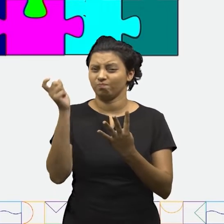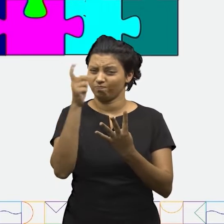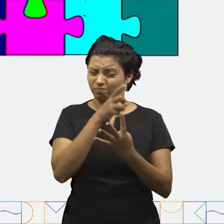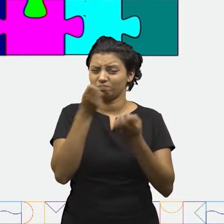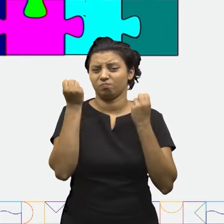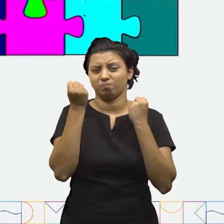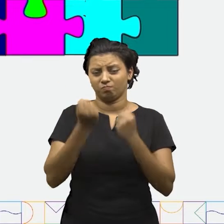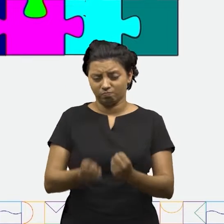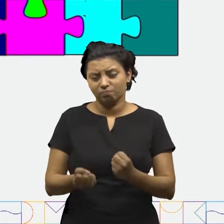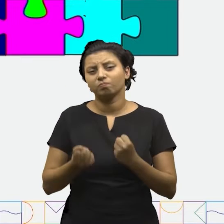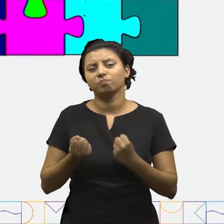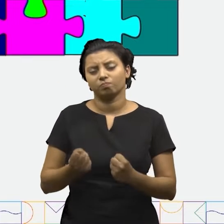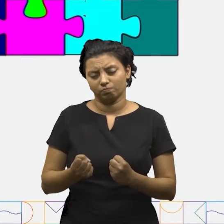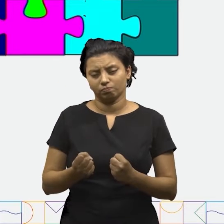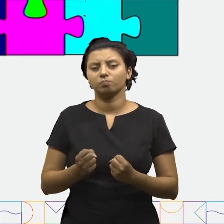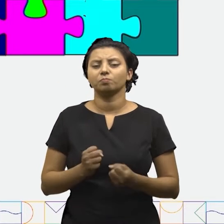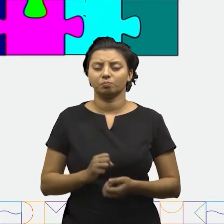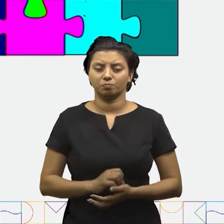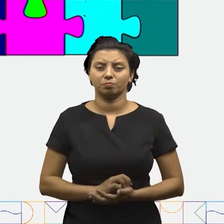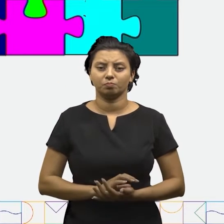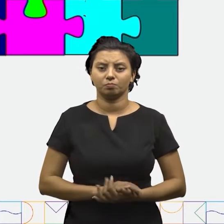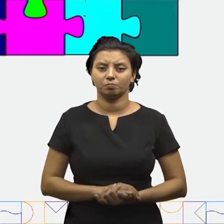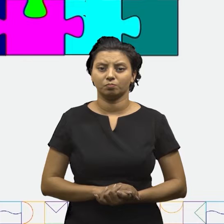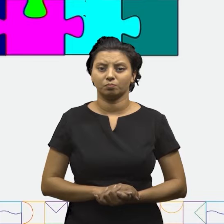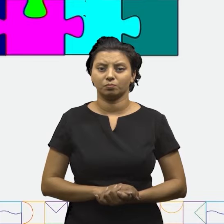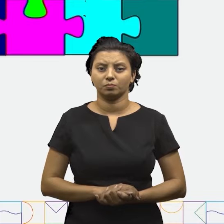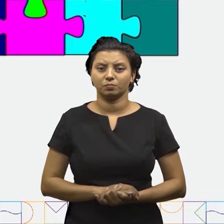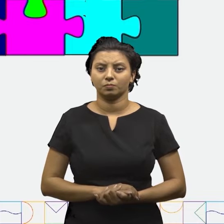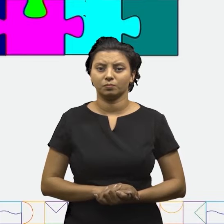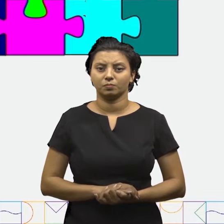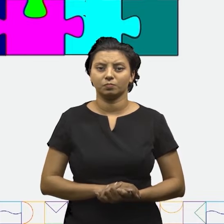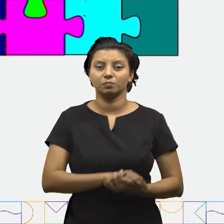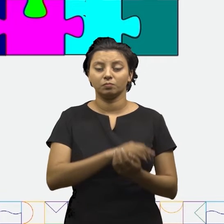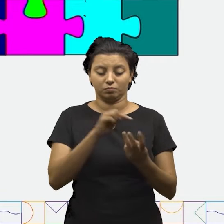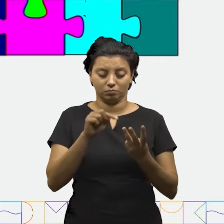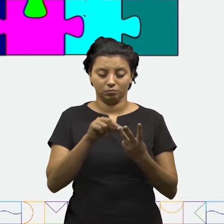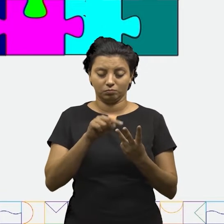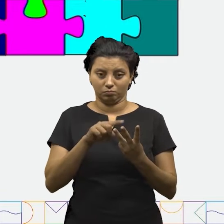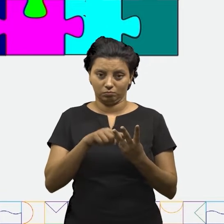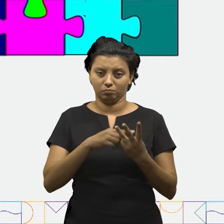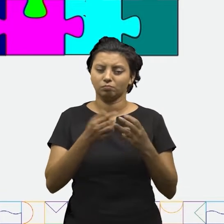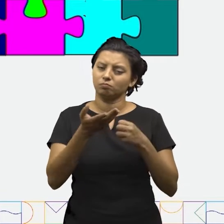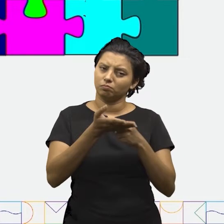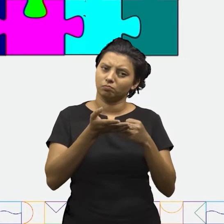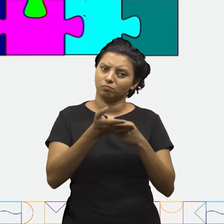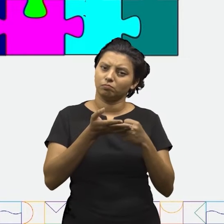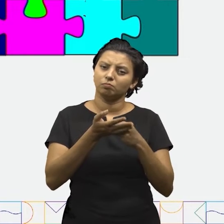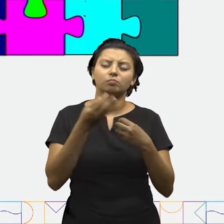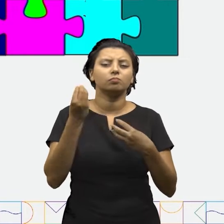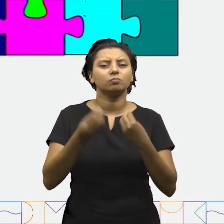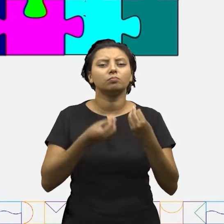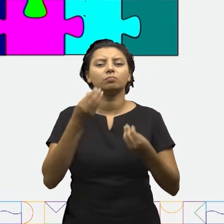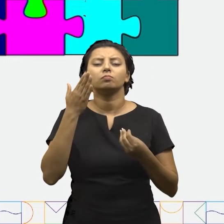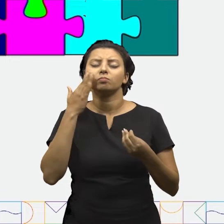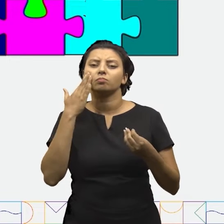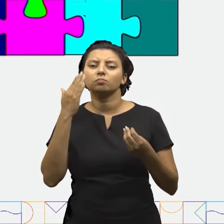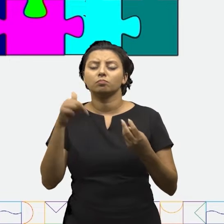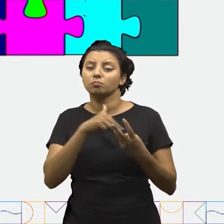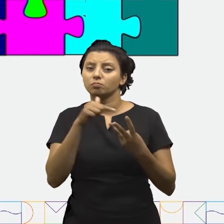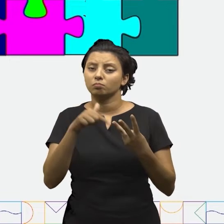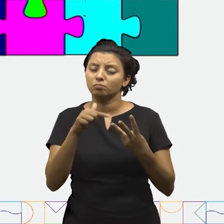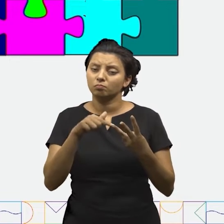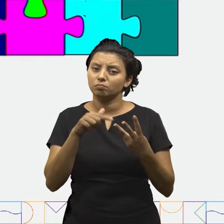segundo quebra-cabeça que tinha 3 peças na sua base. E para achar o do